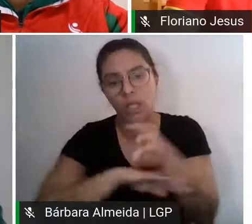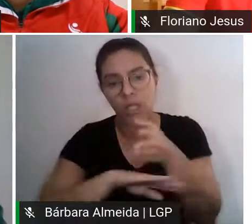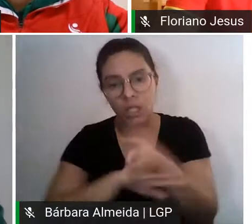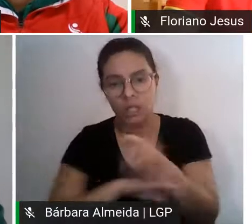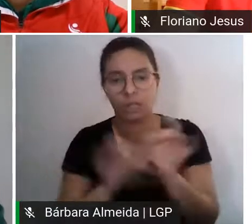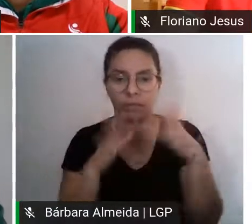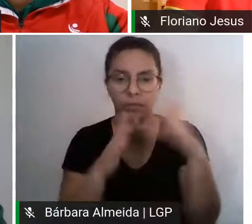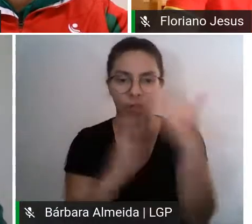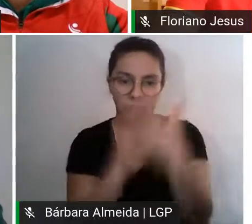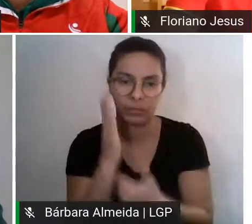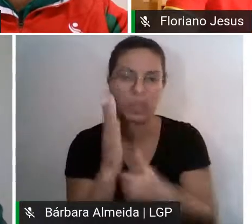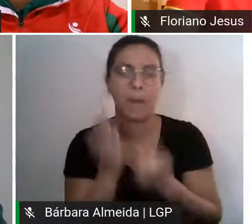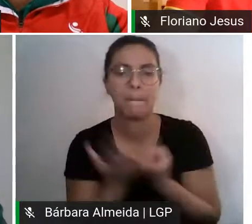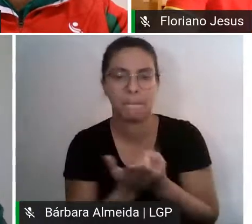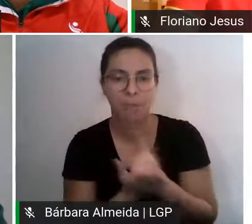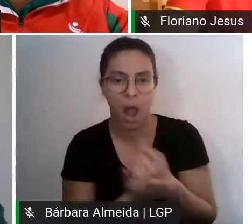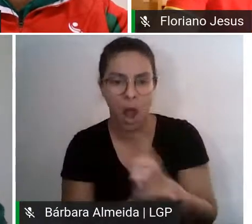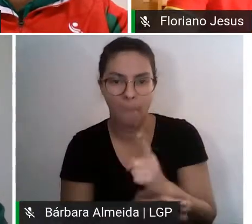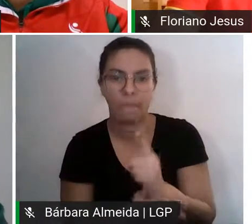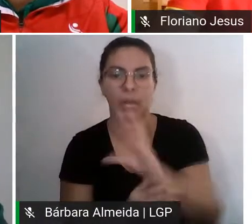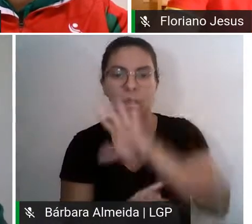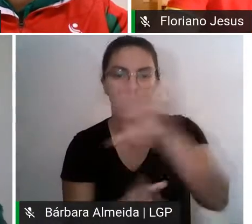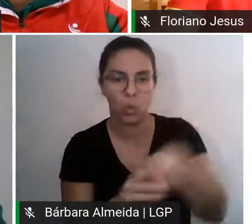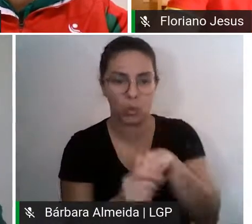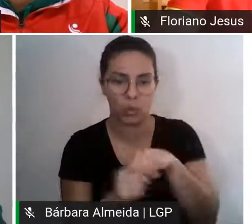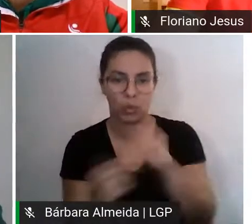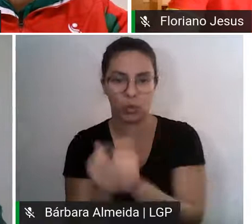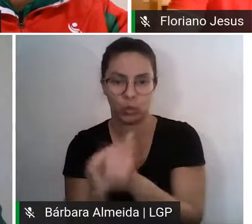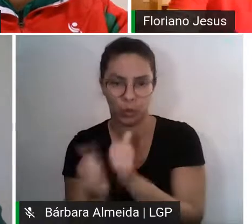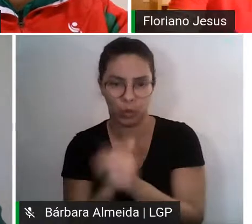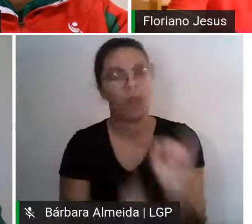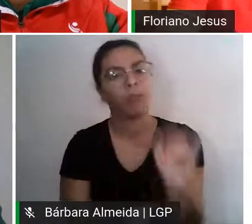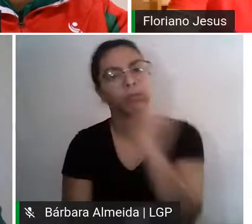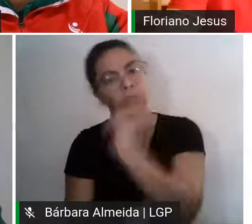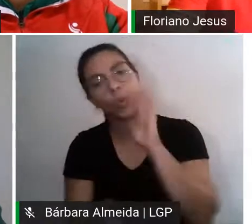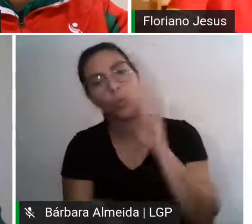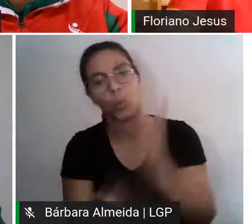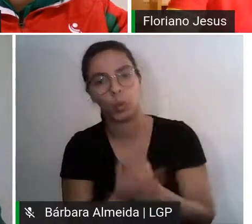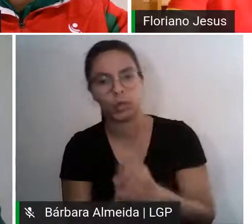separador mapa de inclusão desportiva. Passo a palavra para terminar ao Floriano.